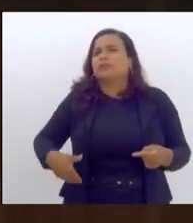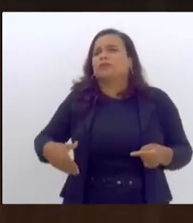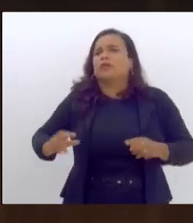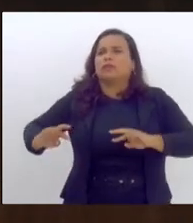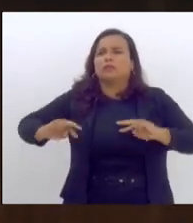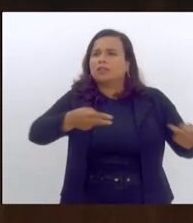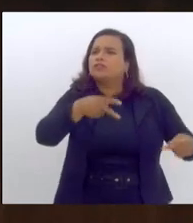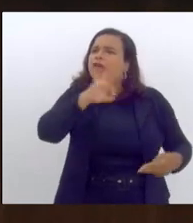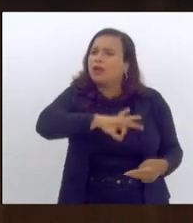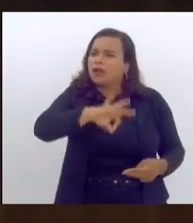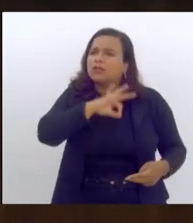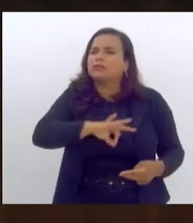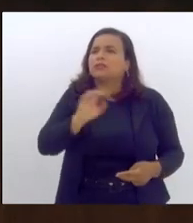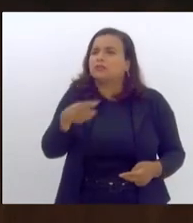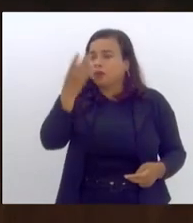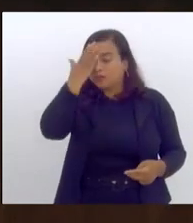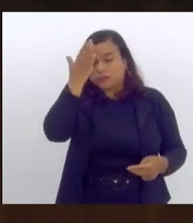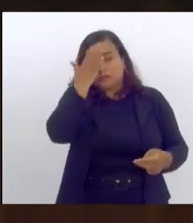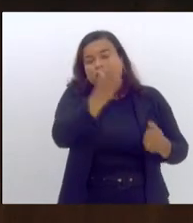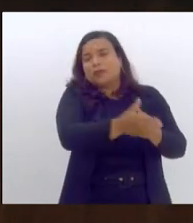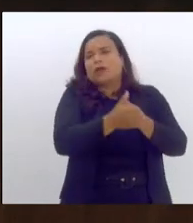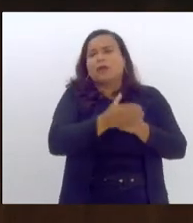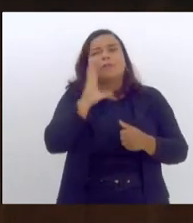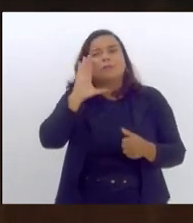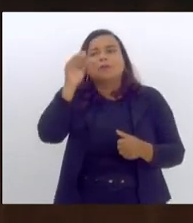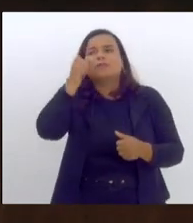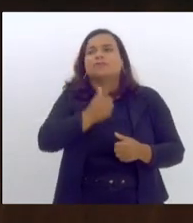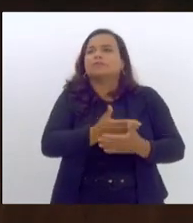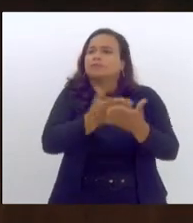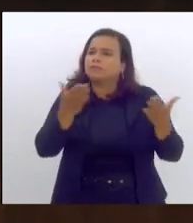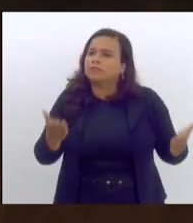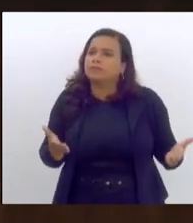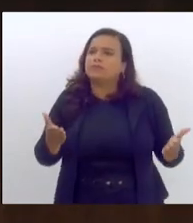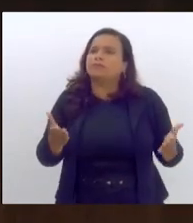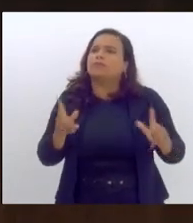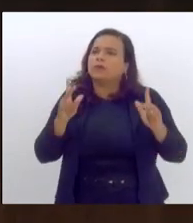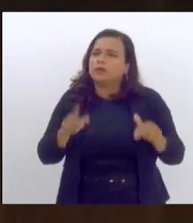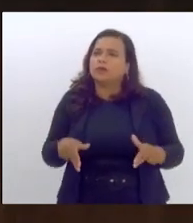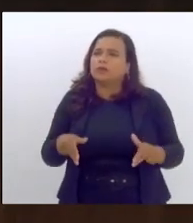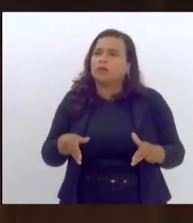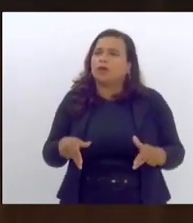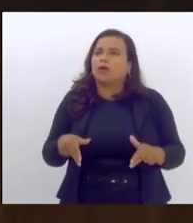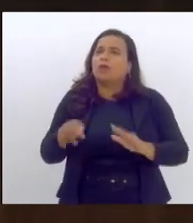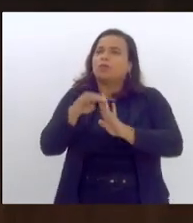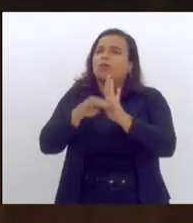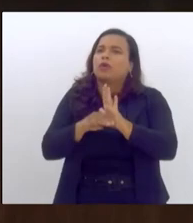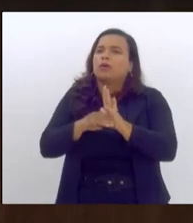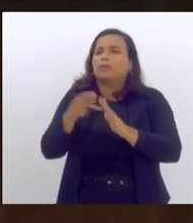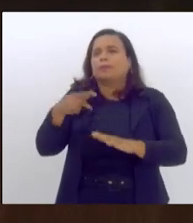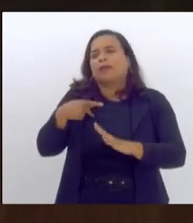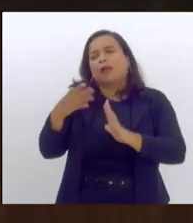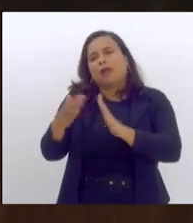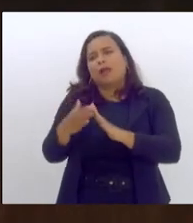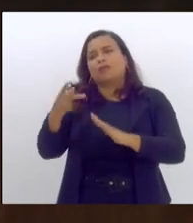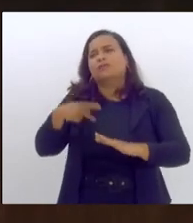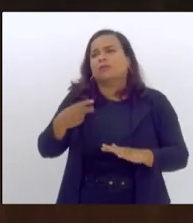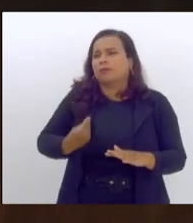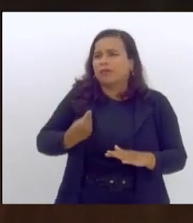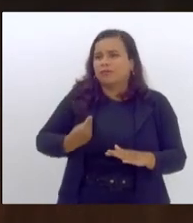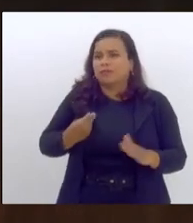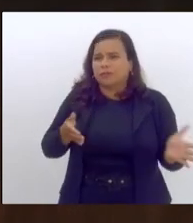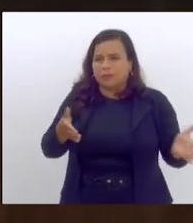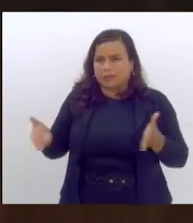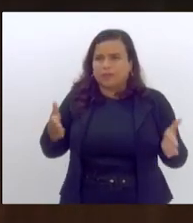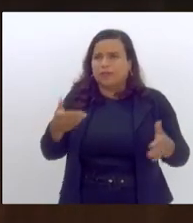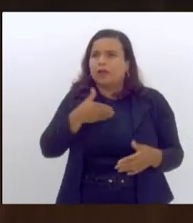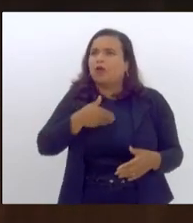a gente possa acolher prioritariamente as mulheres, como fizemos no Minha Casa Minha Vida, à época do governo do